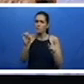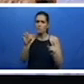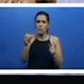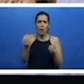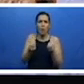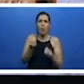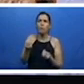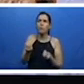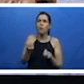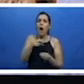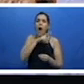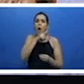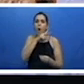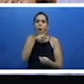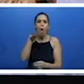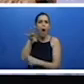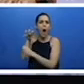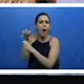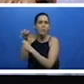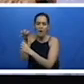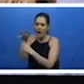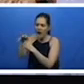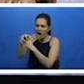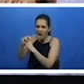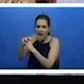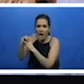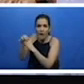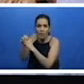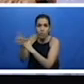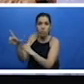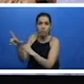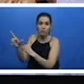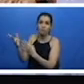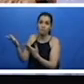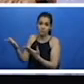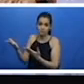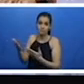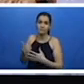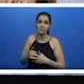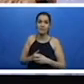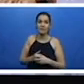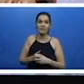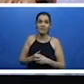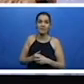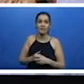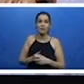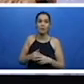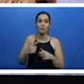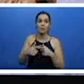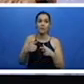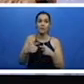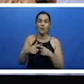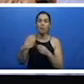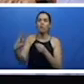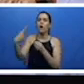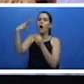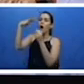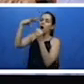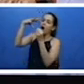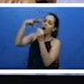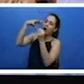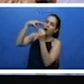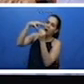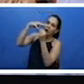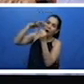tenta devorar ele, um gato do mato, um cachorro do mato tenta devorar. Geralmente esses animais tentam comer pela região da cabeça. Pressionam